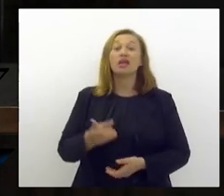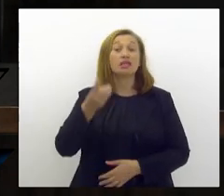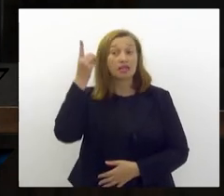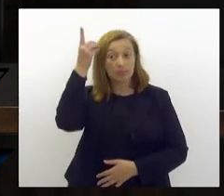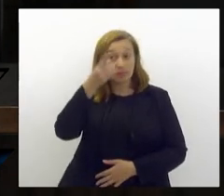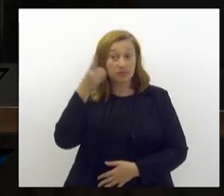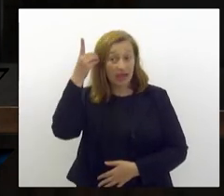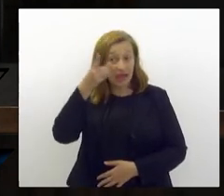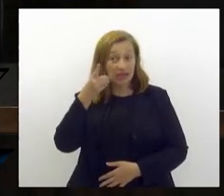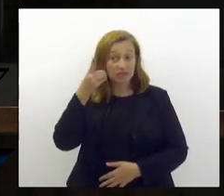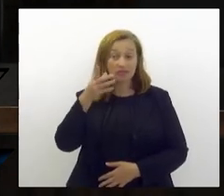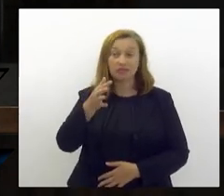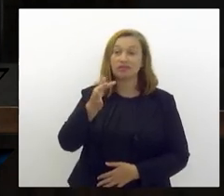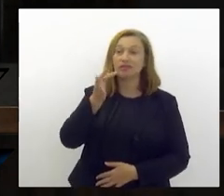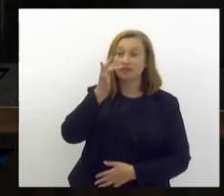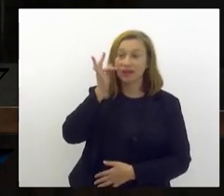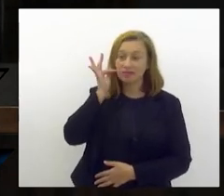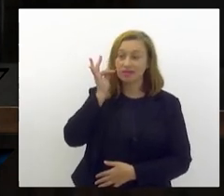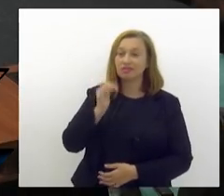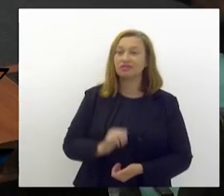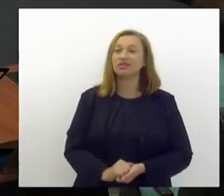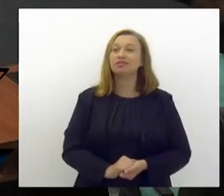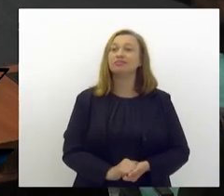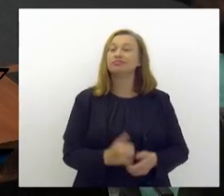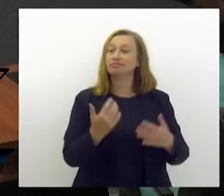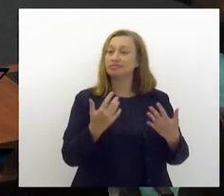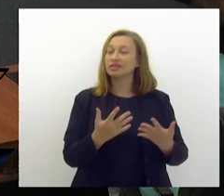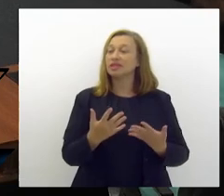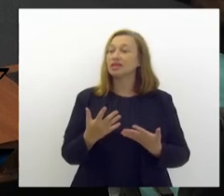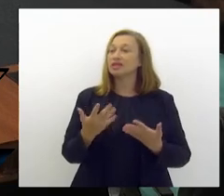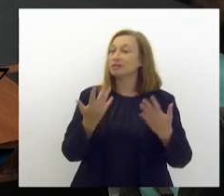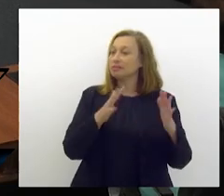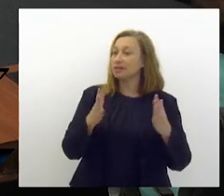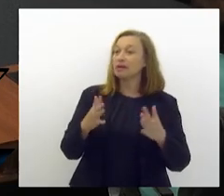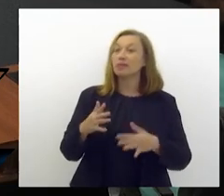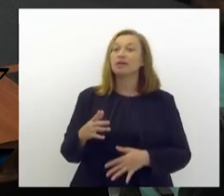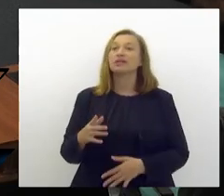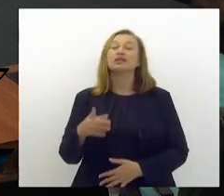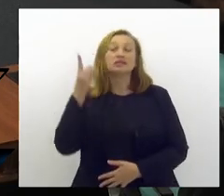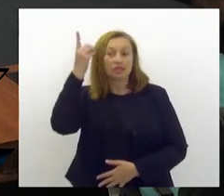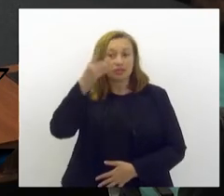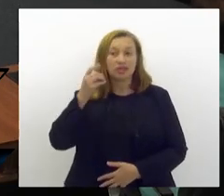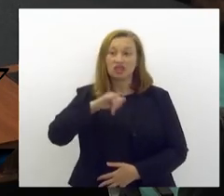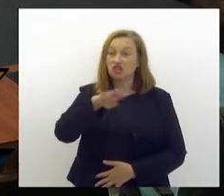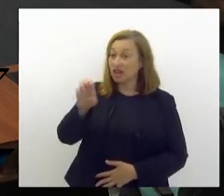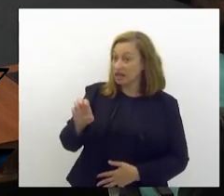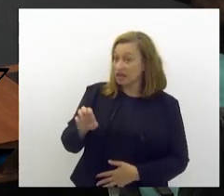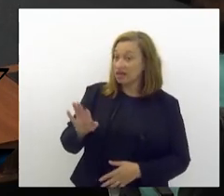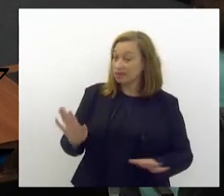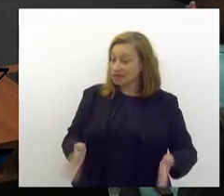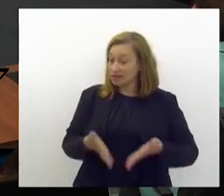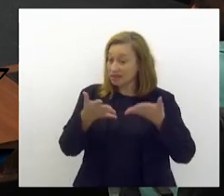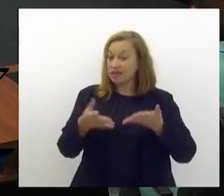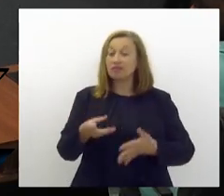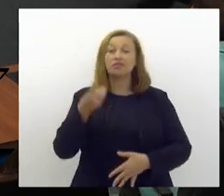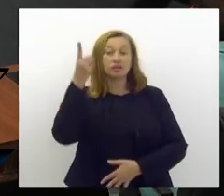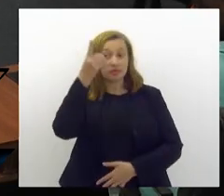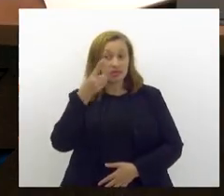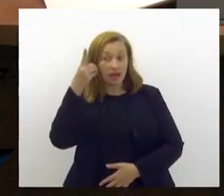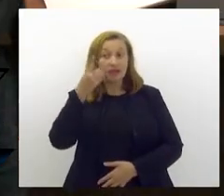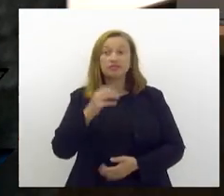Deputado Flávio Serafini. Senhor presidente, brevemente, parabenizar o deputado Jari pela iniciativa, o deputado Munir